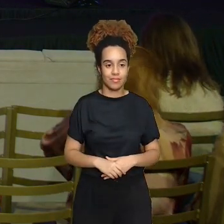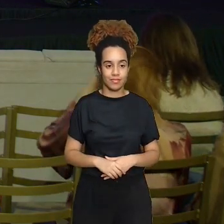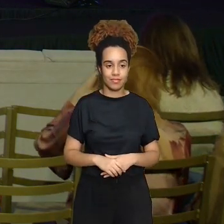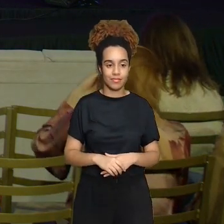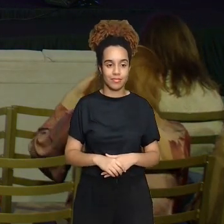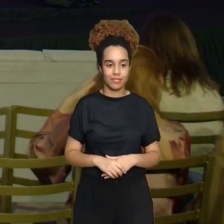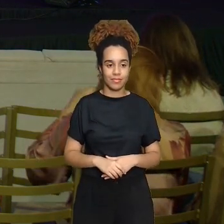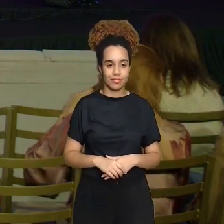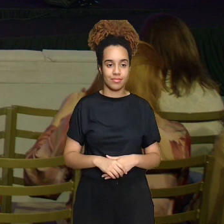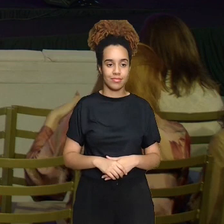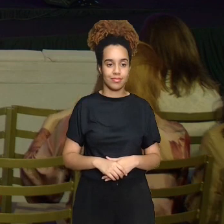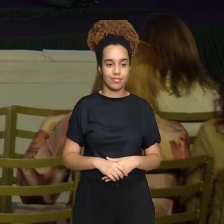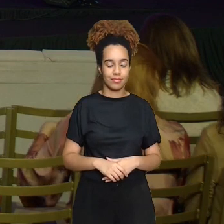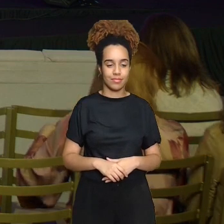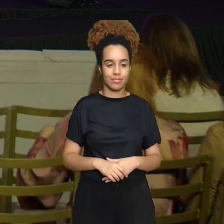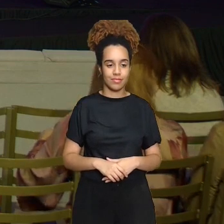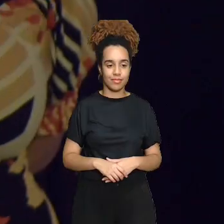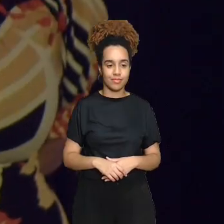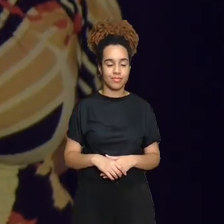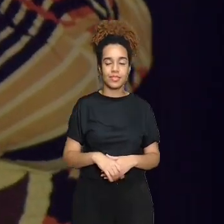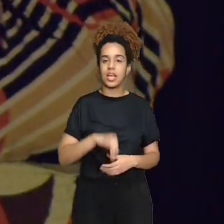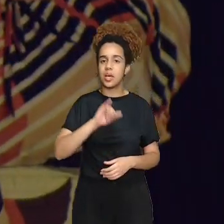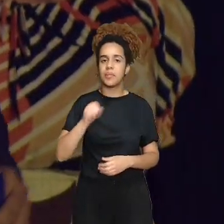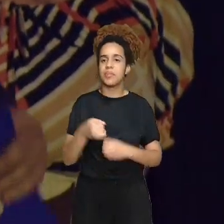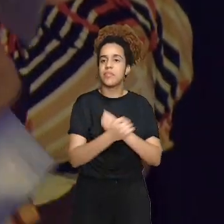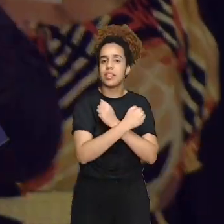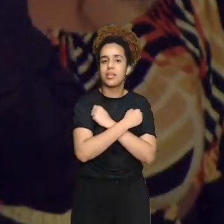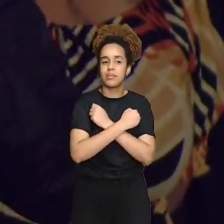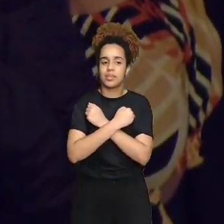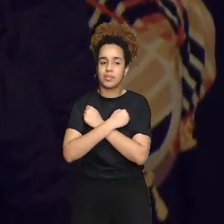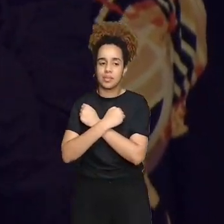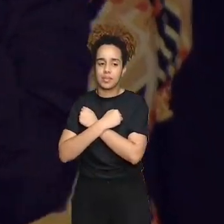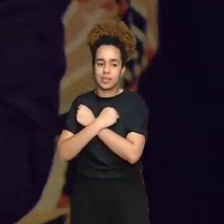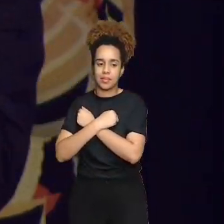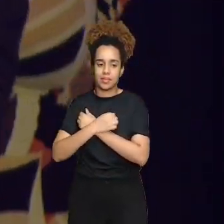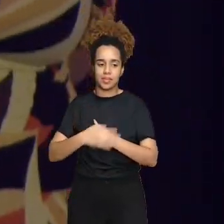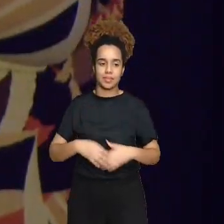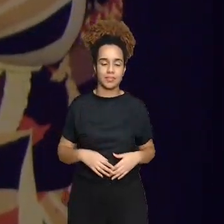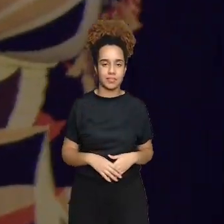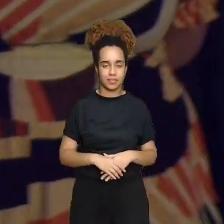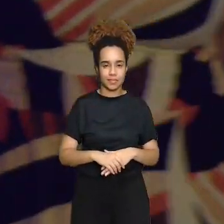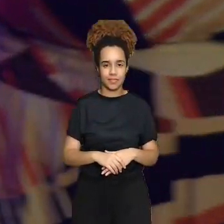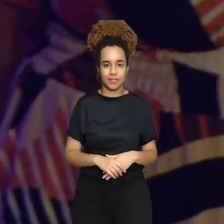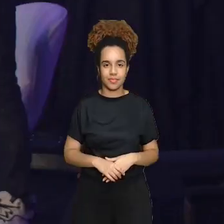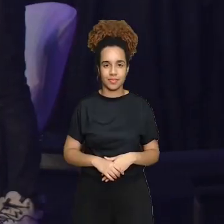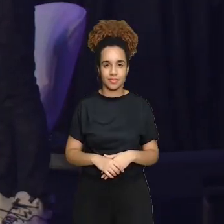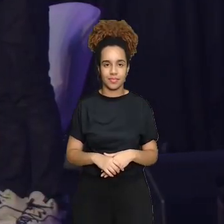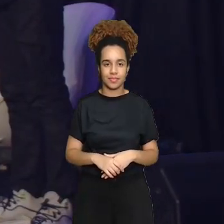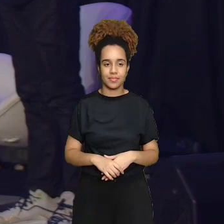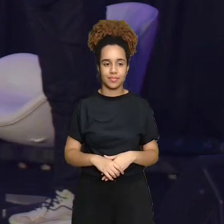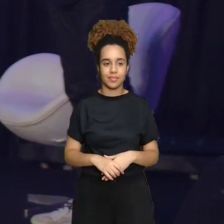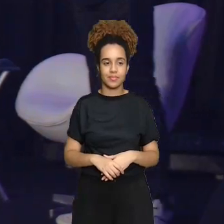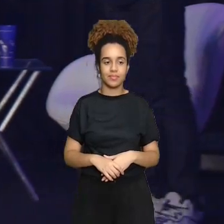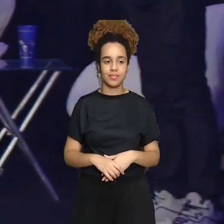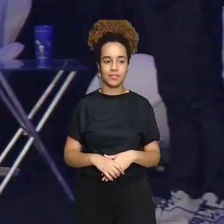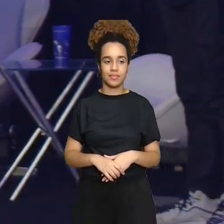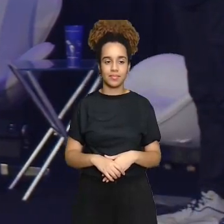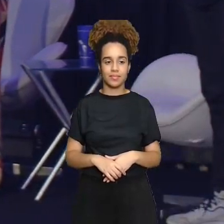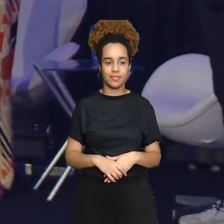todo mundo, abraça. É isso mesmo, Jean? Eu vou sentar ali e vou prestar atenção em tudo. Não erra nunca. Não erra nunca, obrigado.